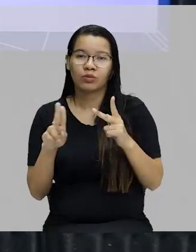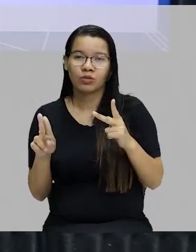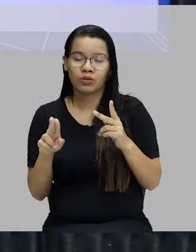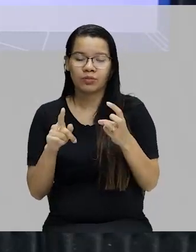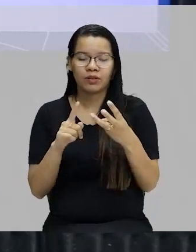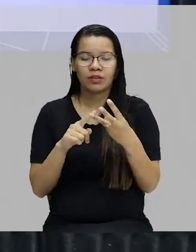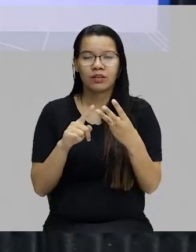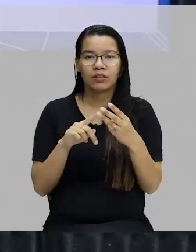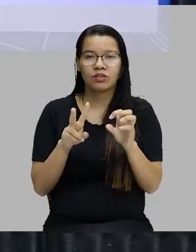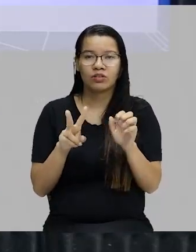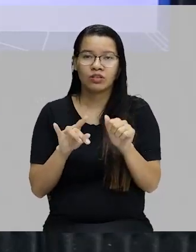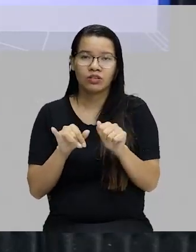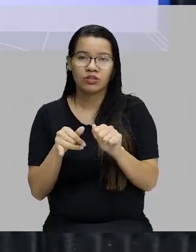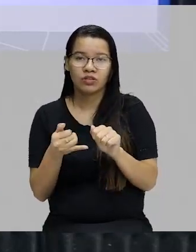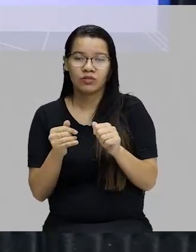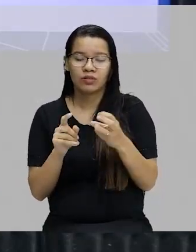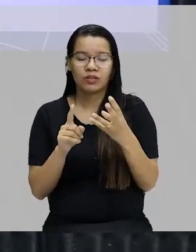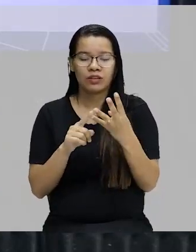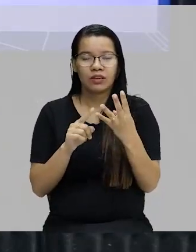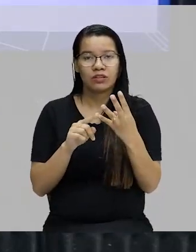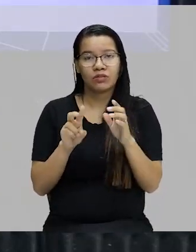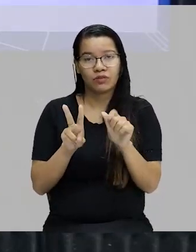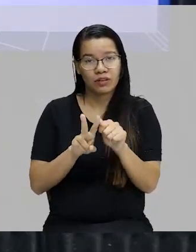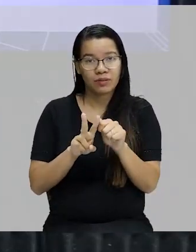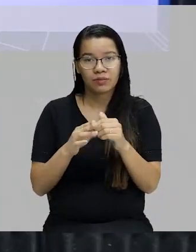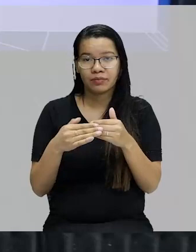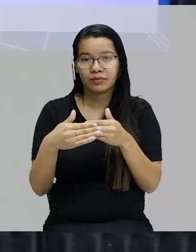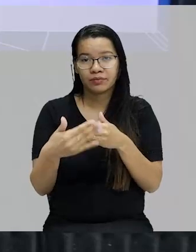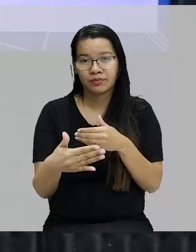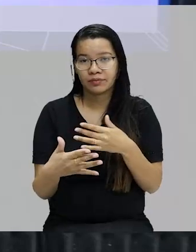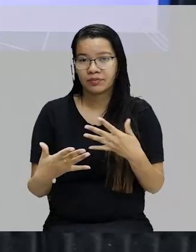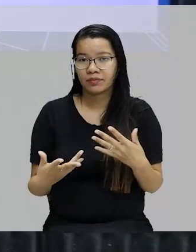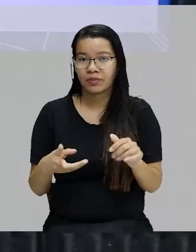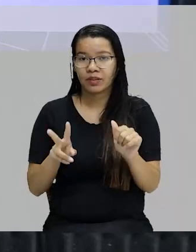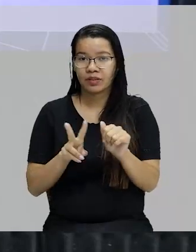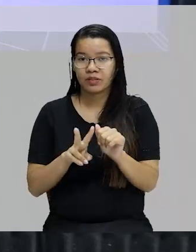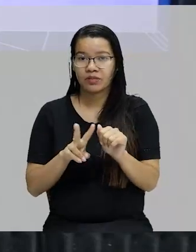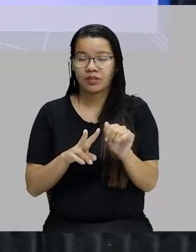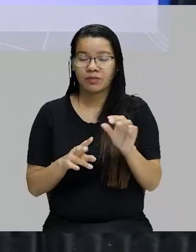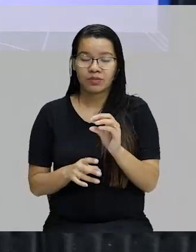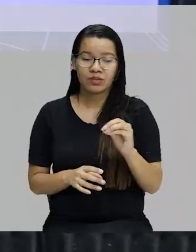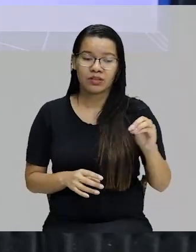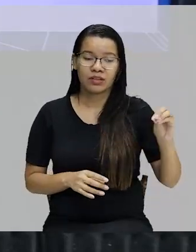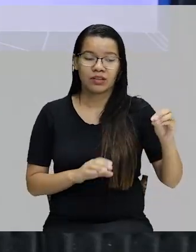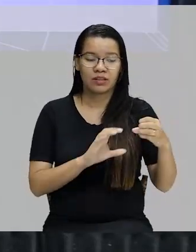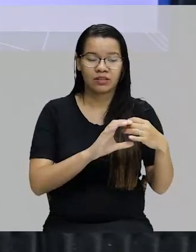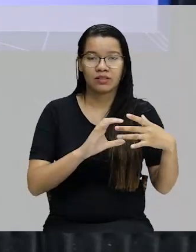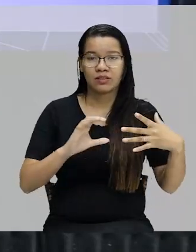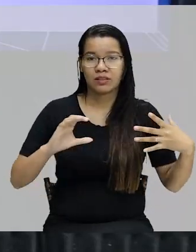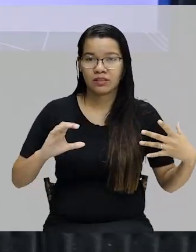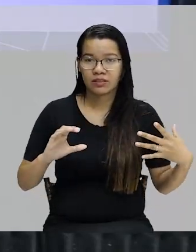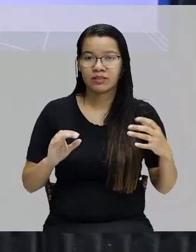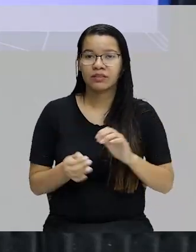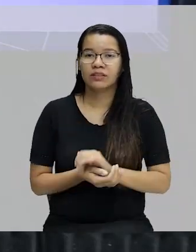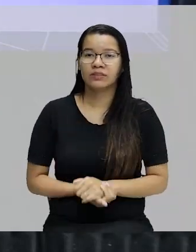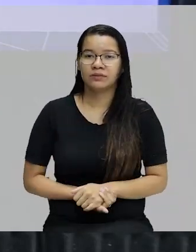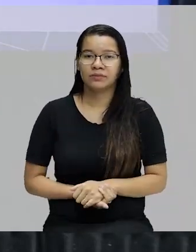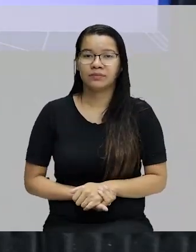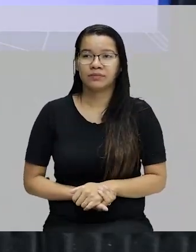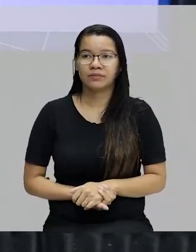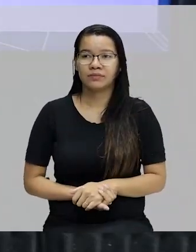adjetivo, advérbio e assim por diante, tá? Então, o advérbio, ele entra naquela classificação das classes